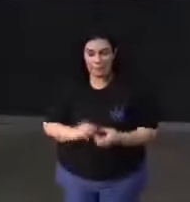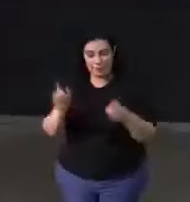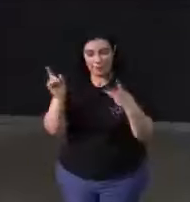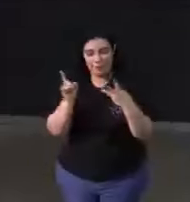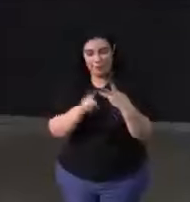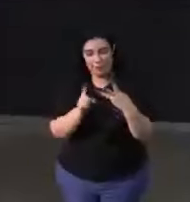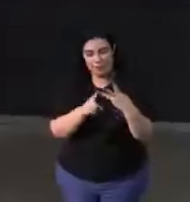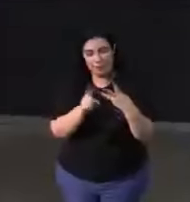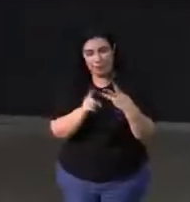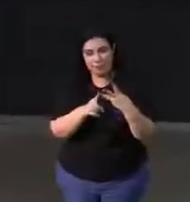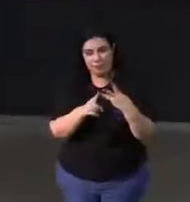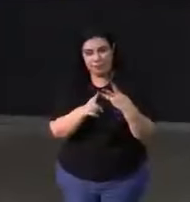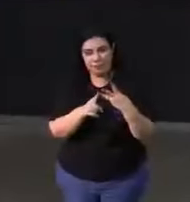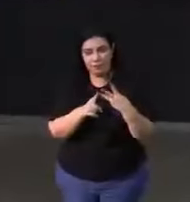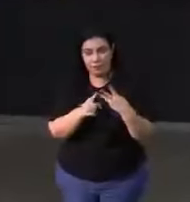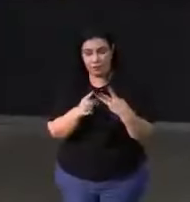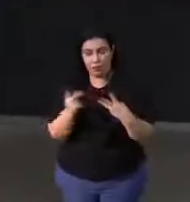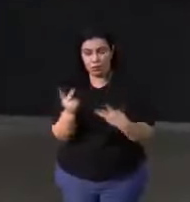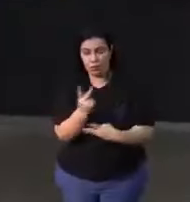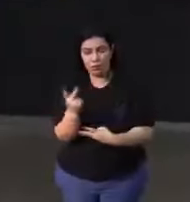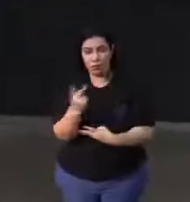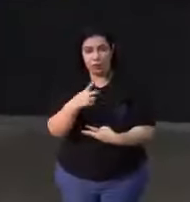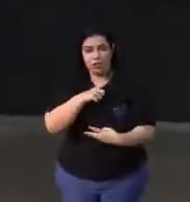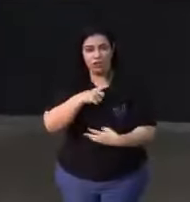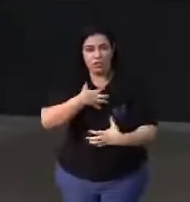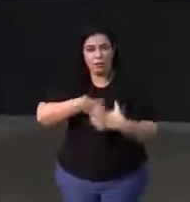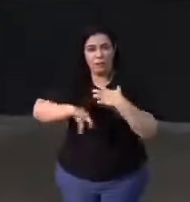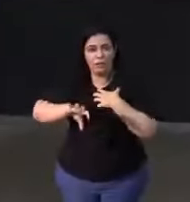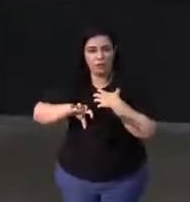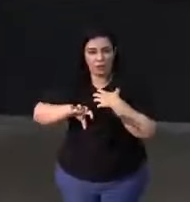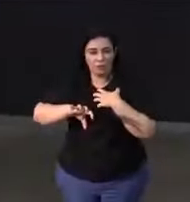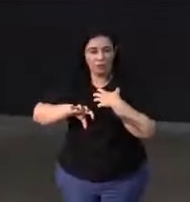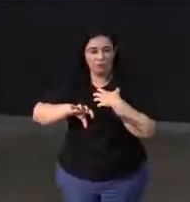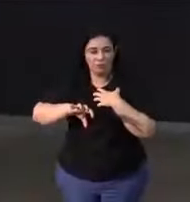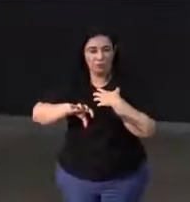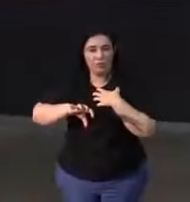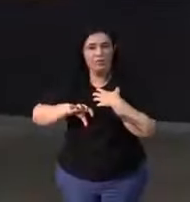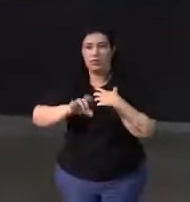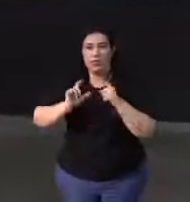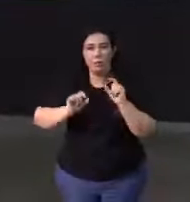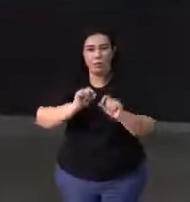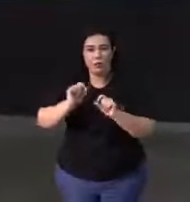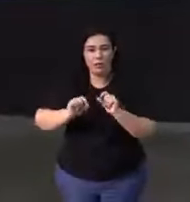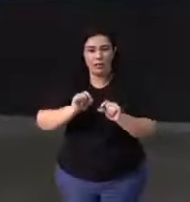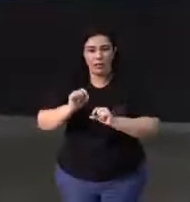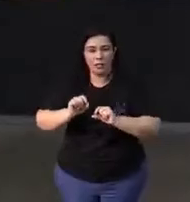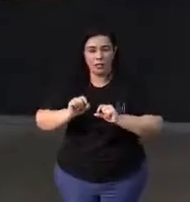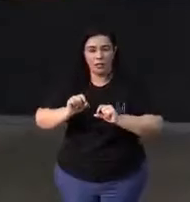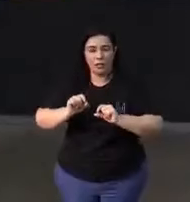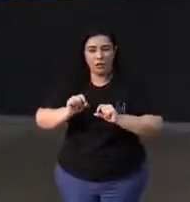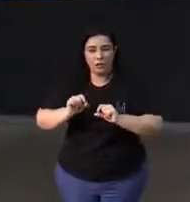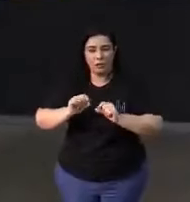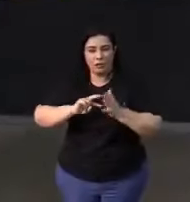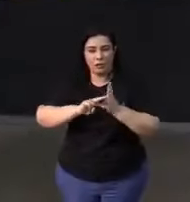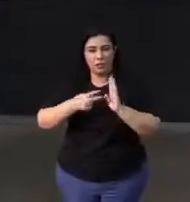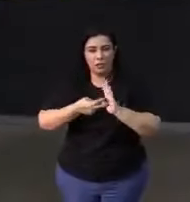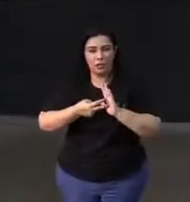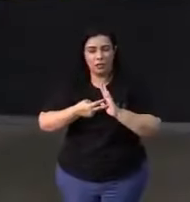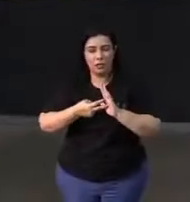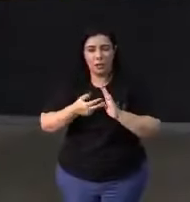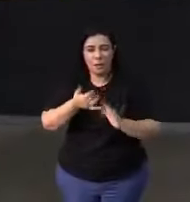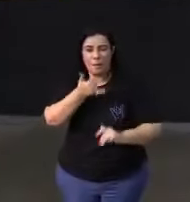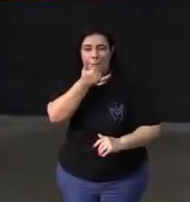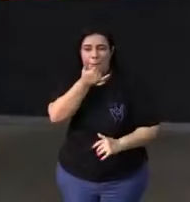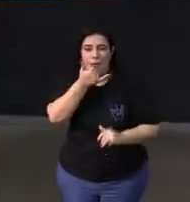Terceiro, ambos tinham empatia, capacidade de quem consegue